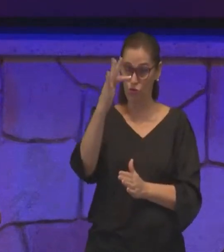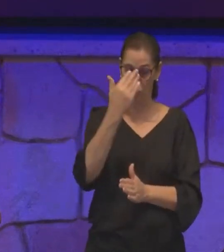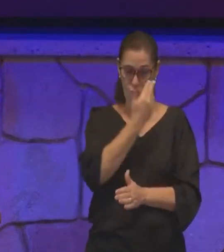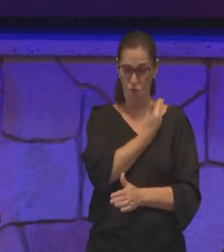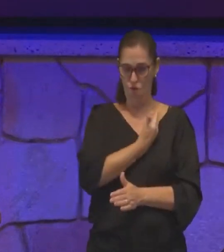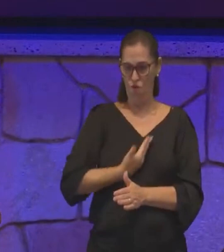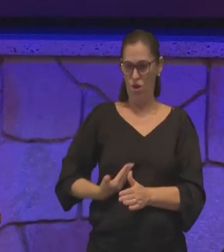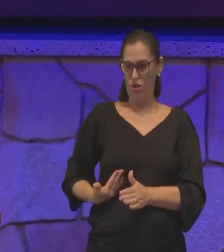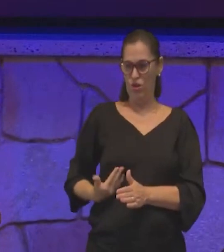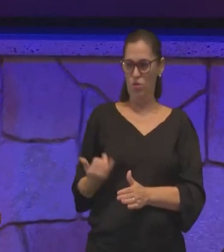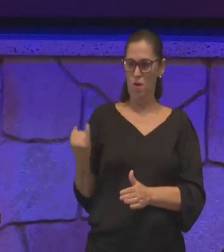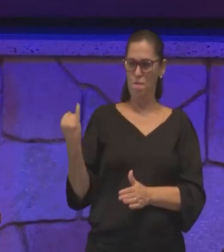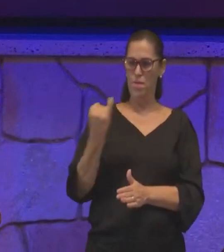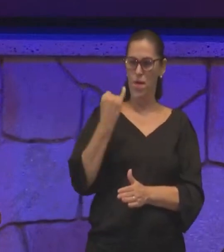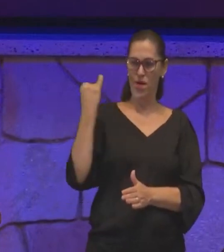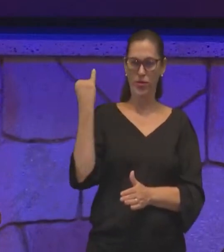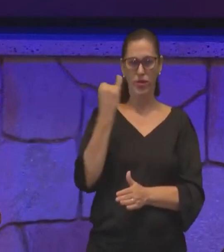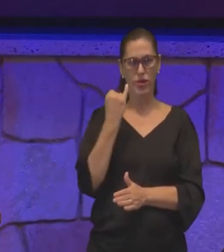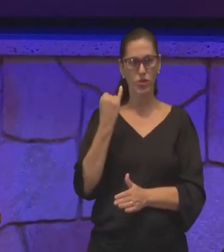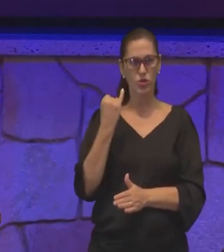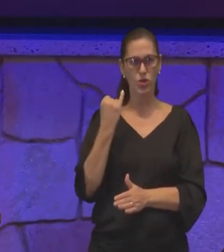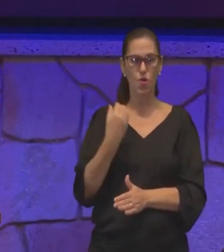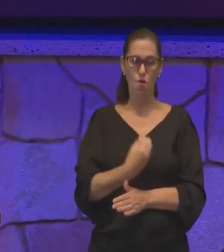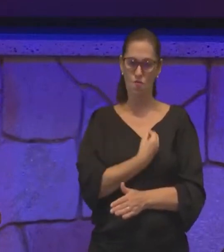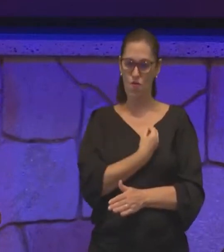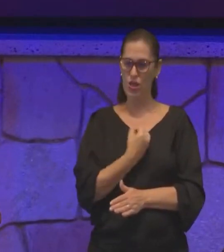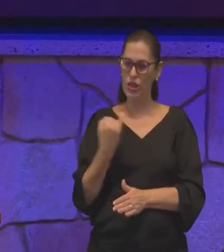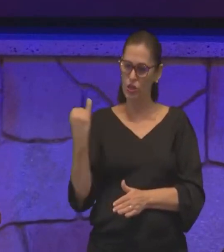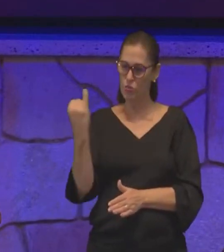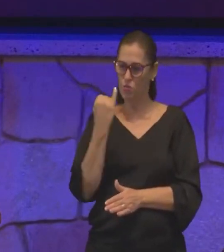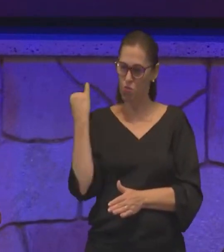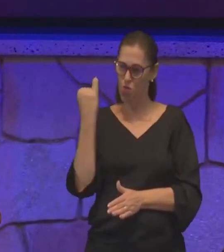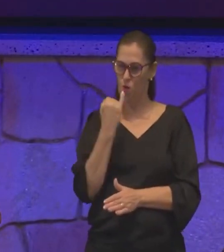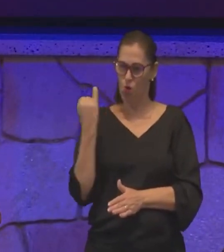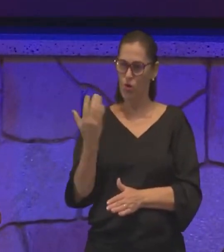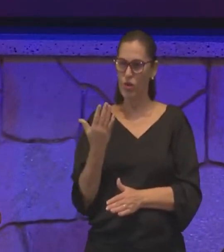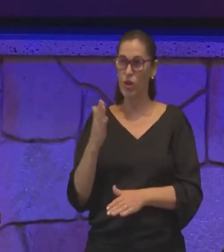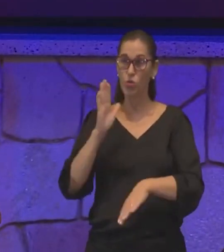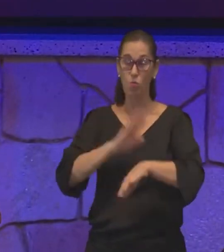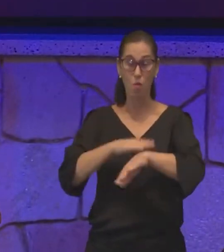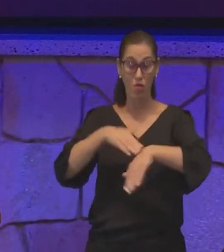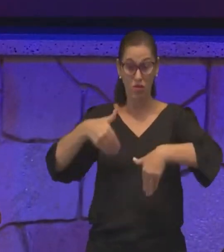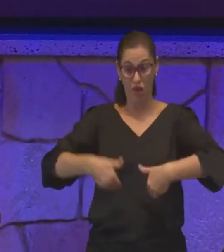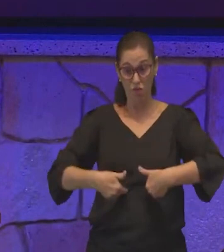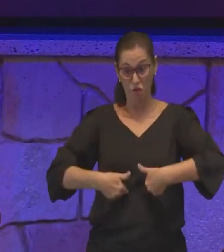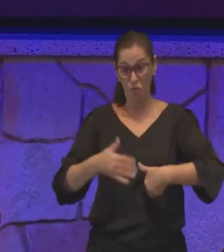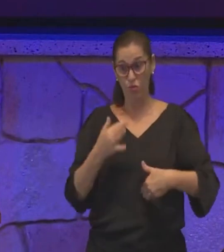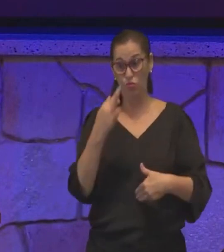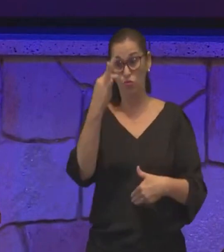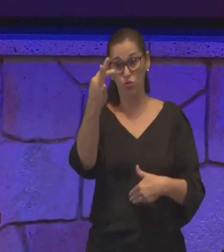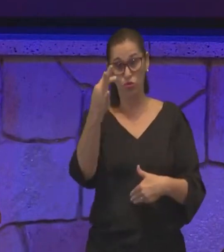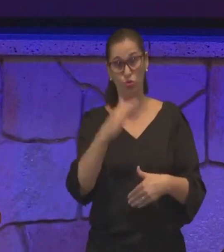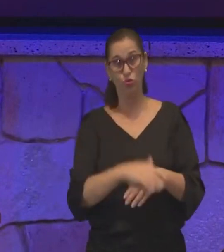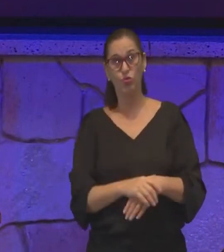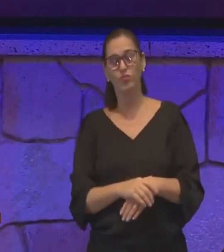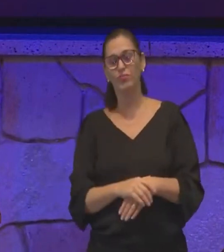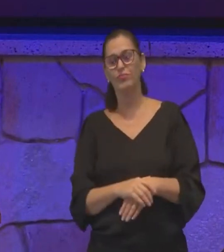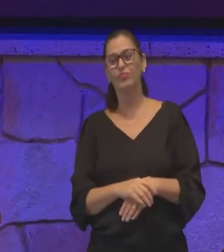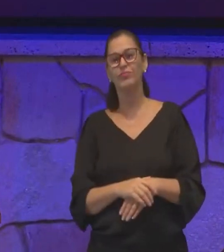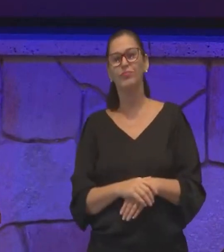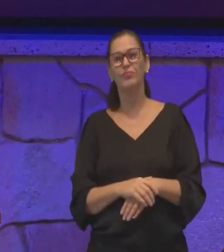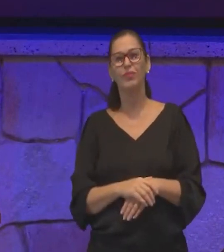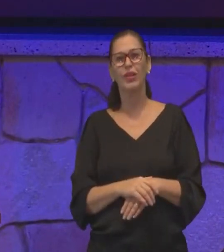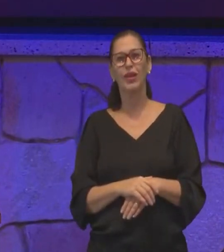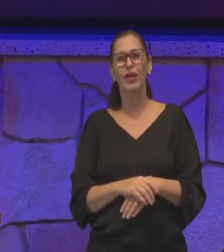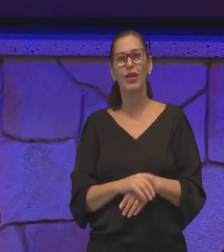uma vida de proeminência, importância naquele cenário da fome que aconteceria naquela região, e eles fugiriam